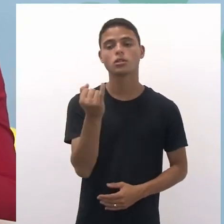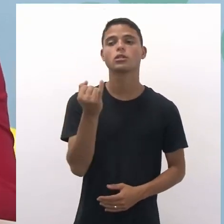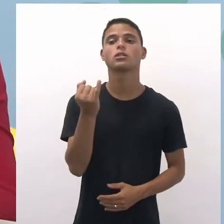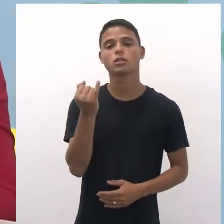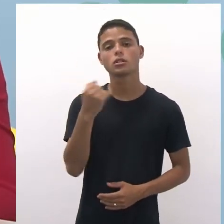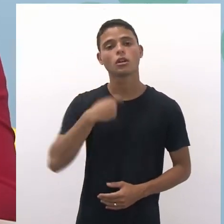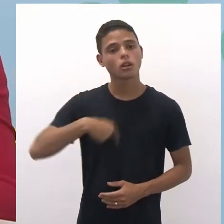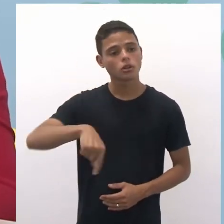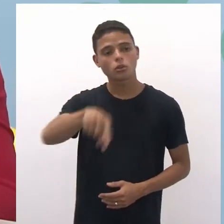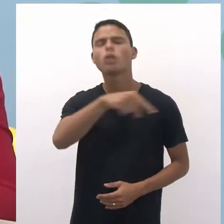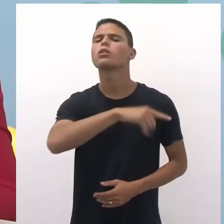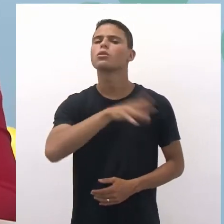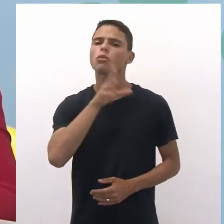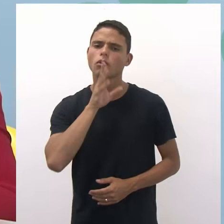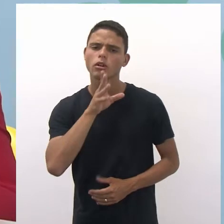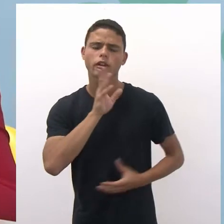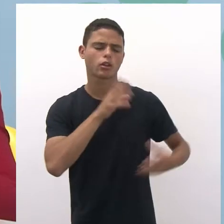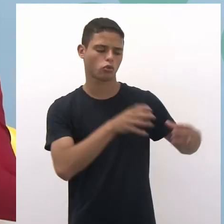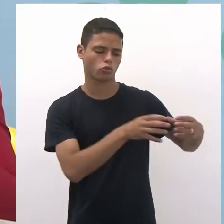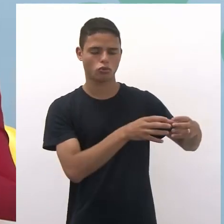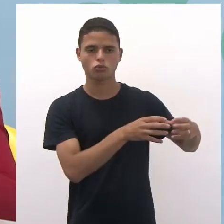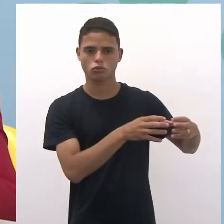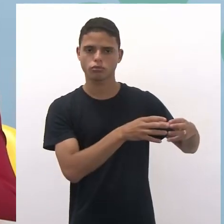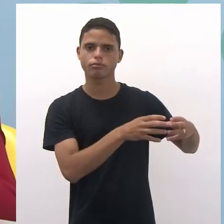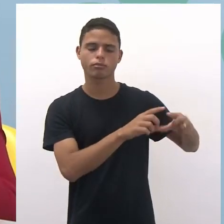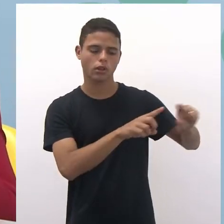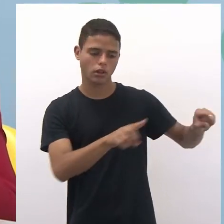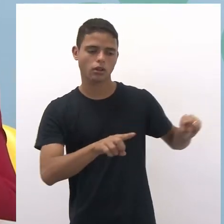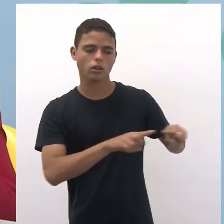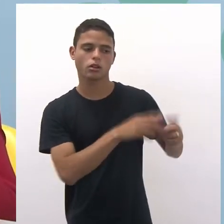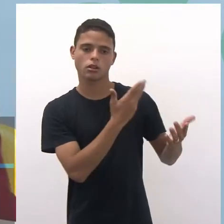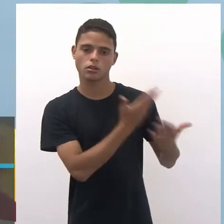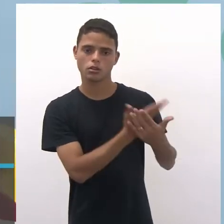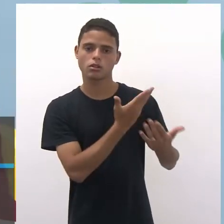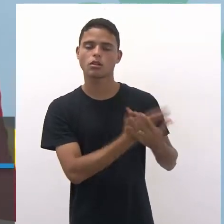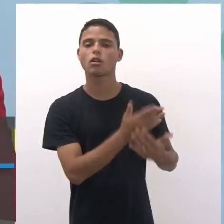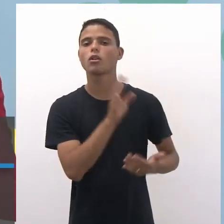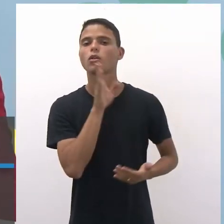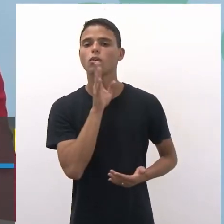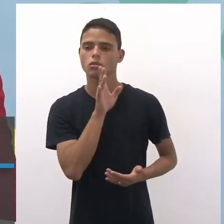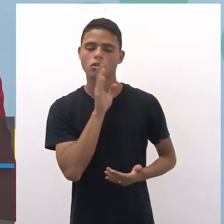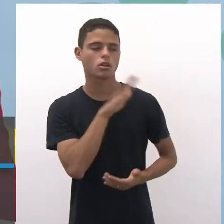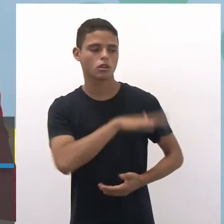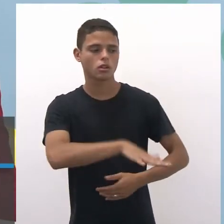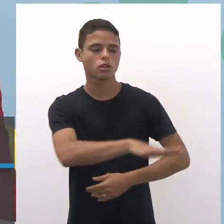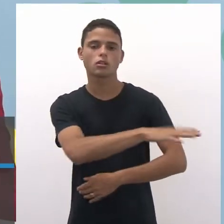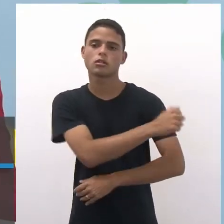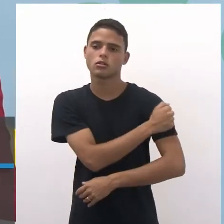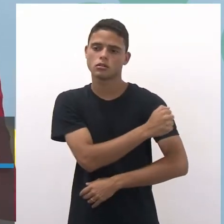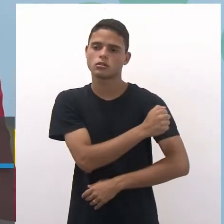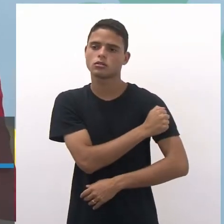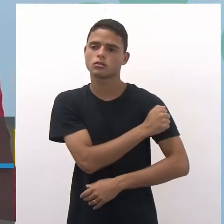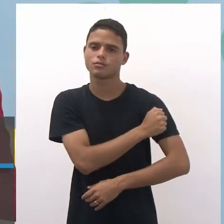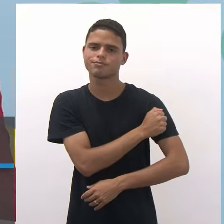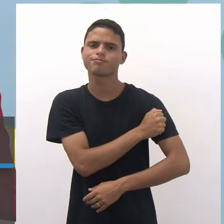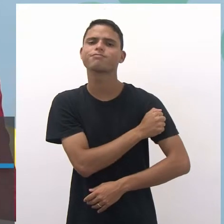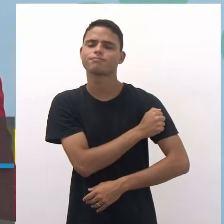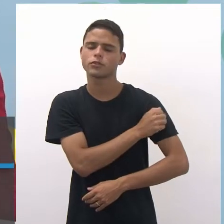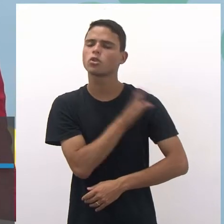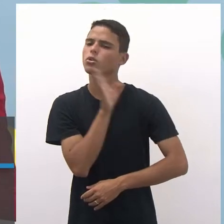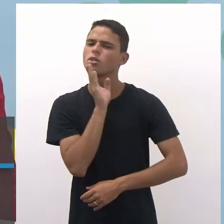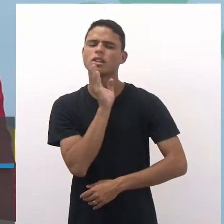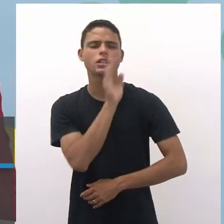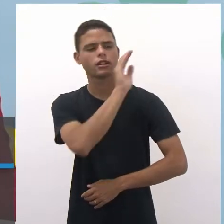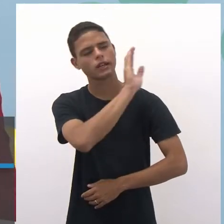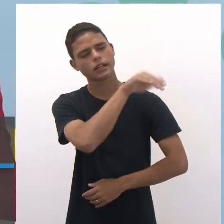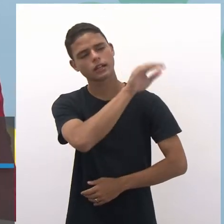conhecemos a nossa turma. Nós conhecemos os nossos estudantes mais profundamente na questão